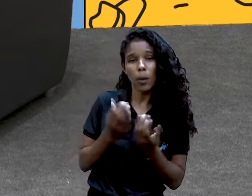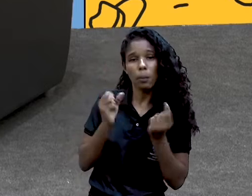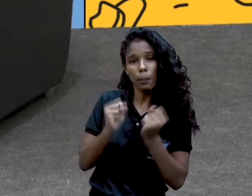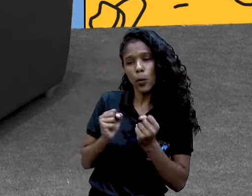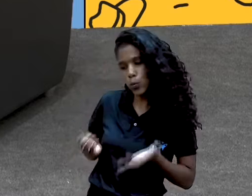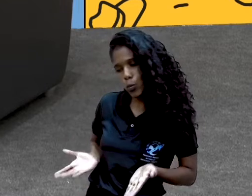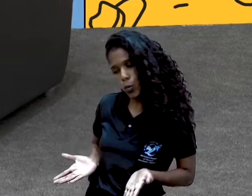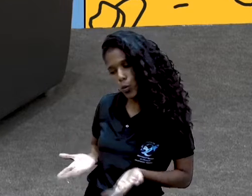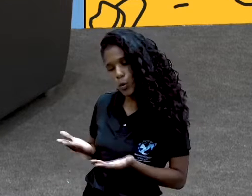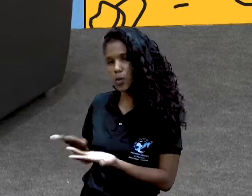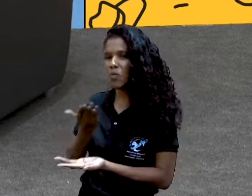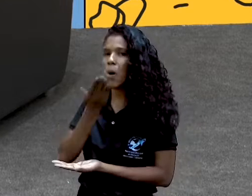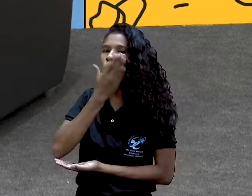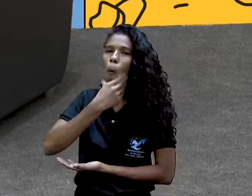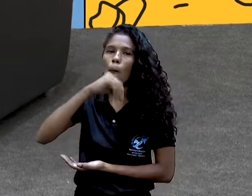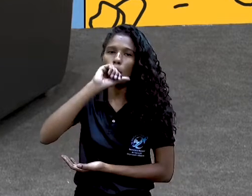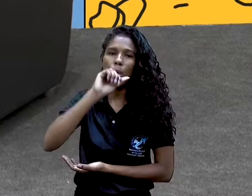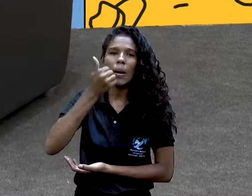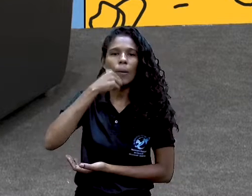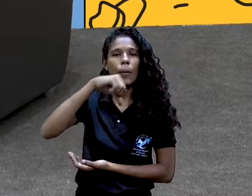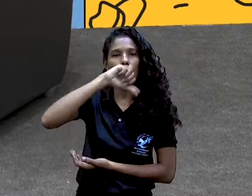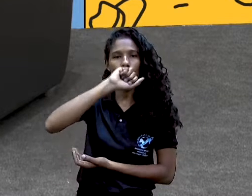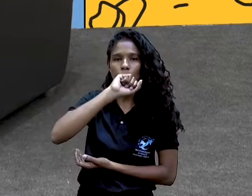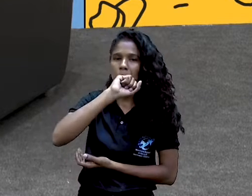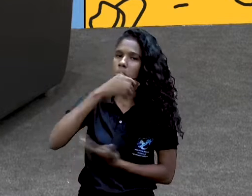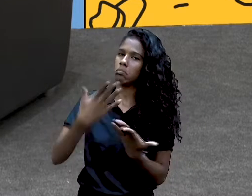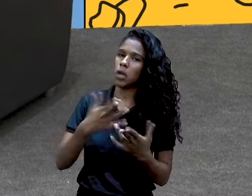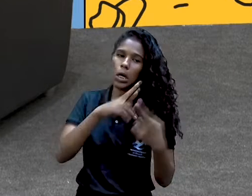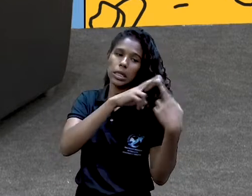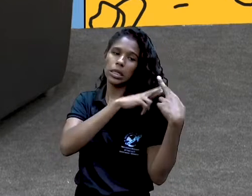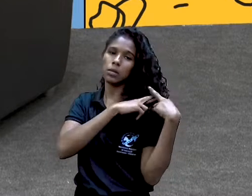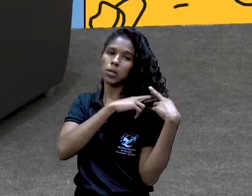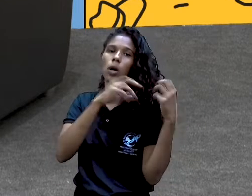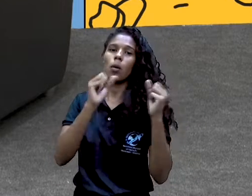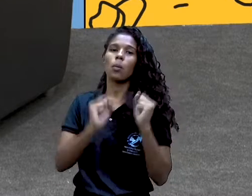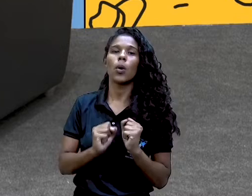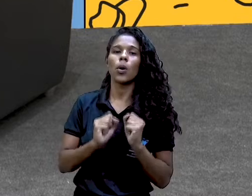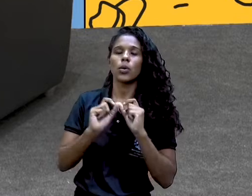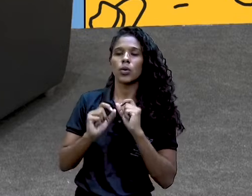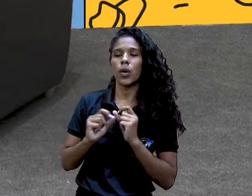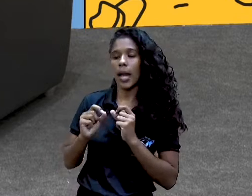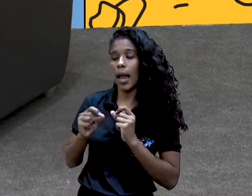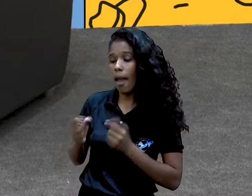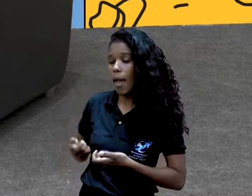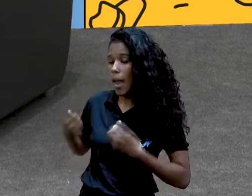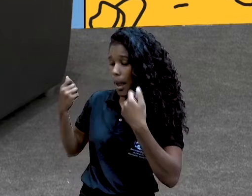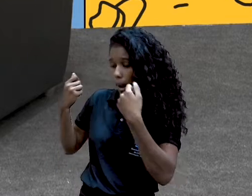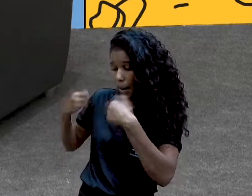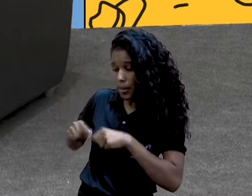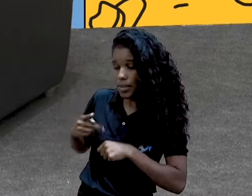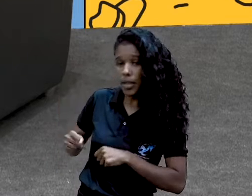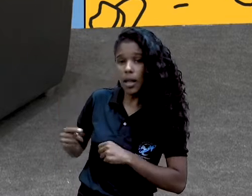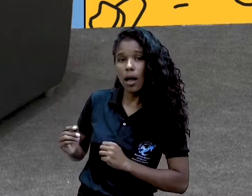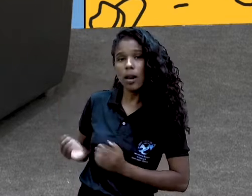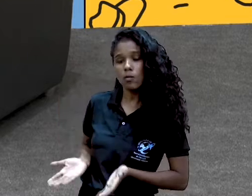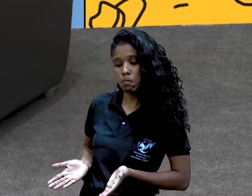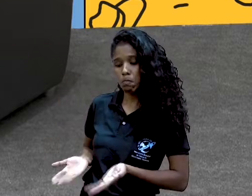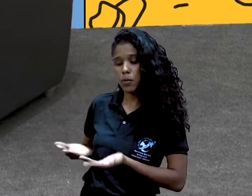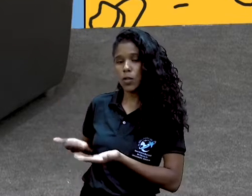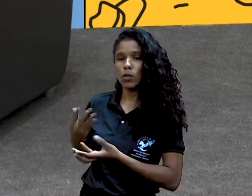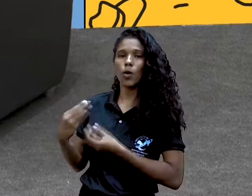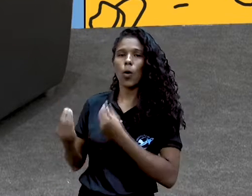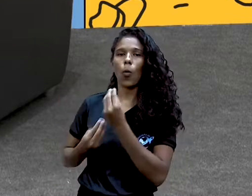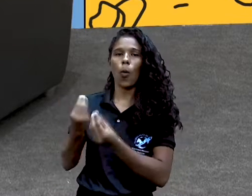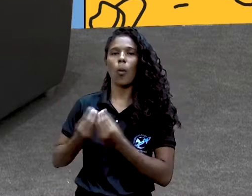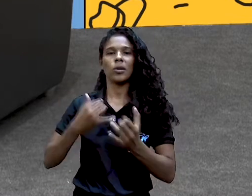quem for, pode desenvolver essa capacidade de forma lúdica, brincando. Sabe, Sofia, quando sua mãe, seu pai propõem